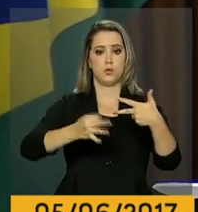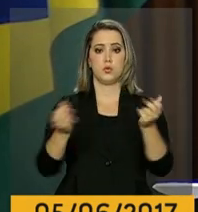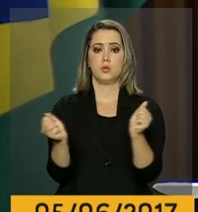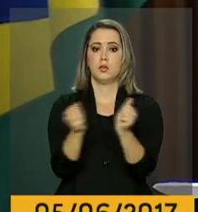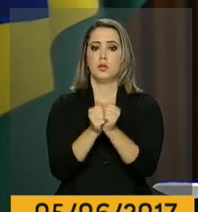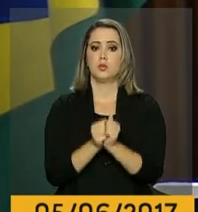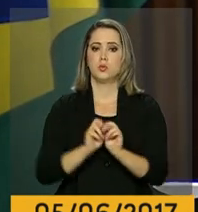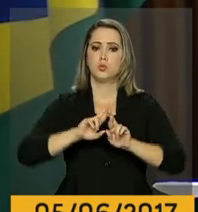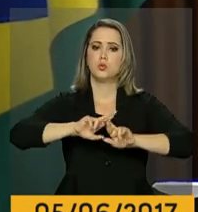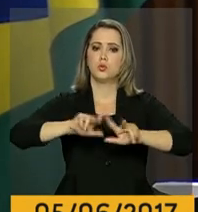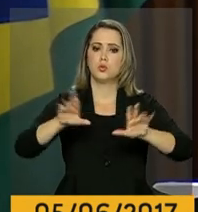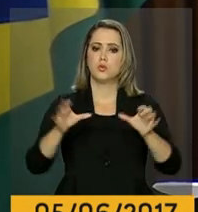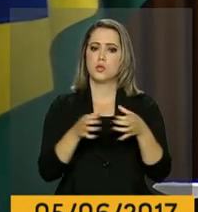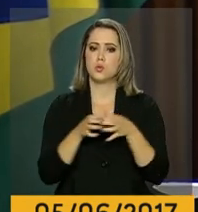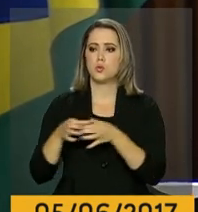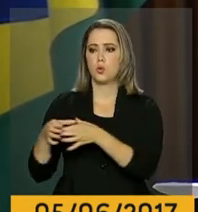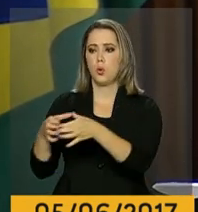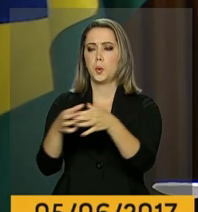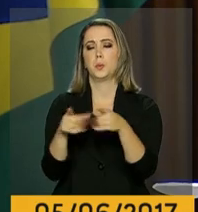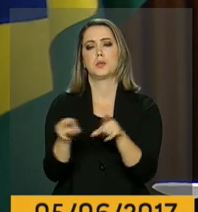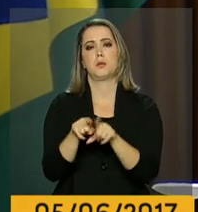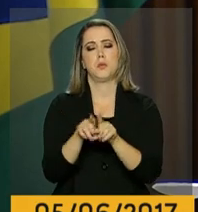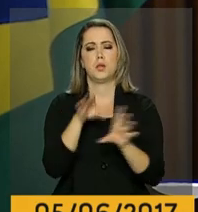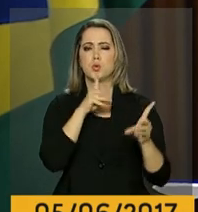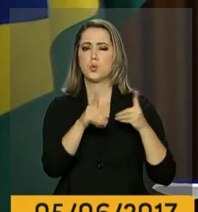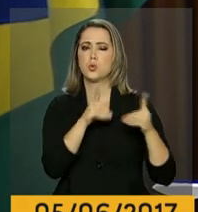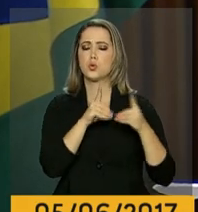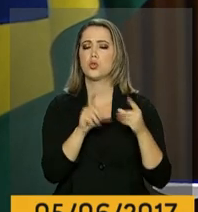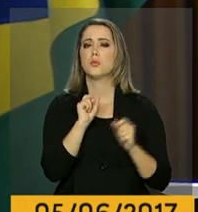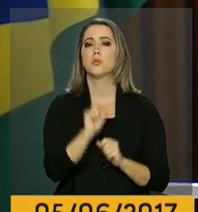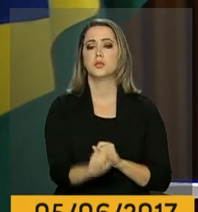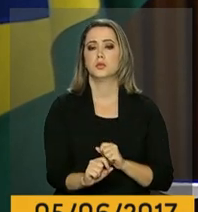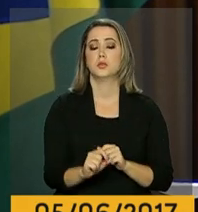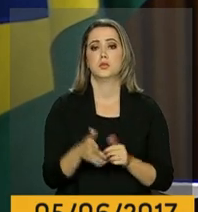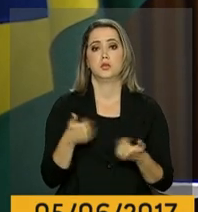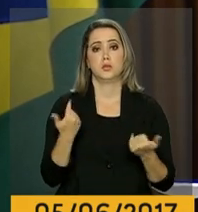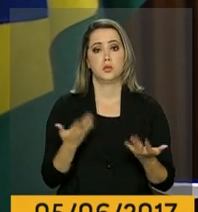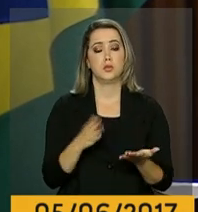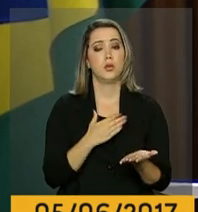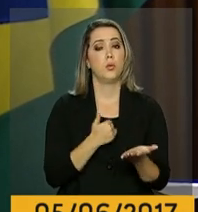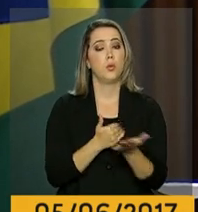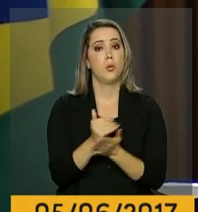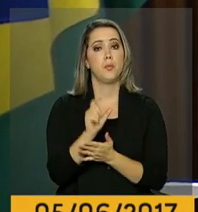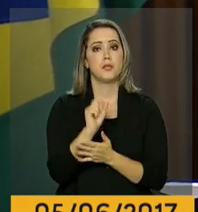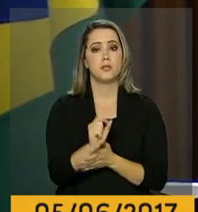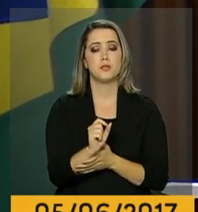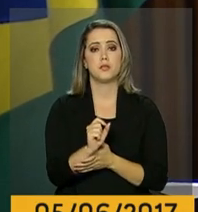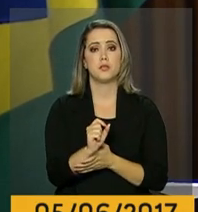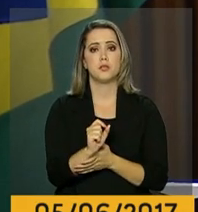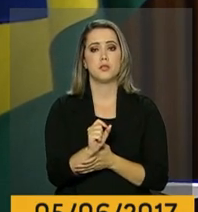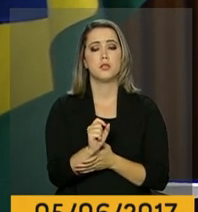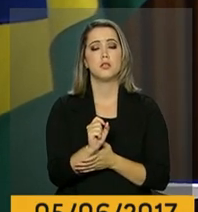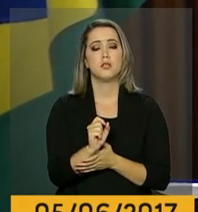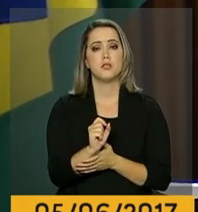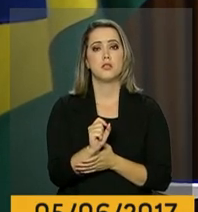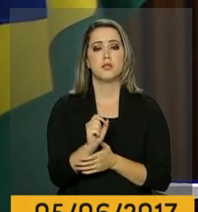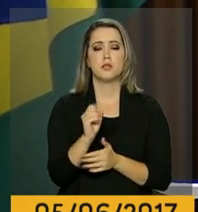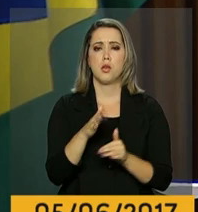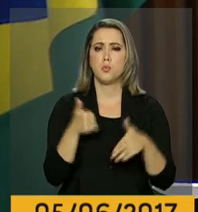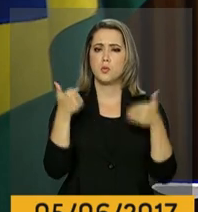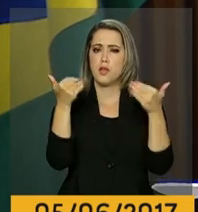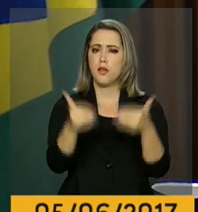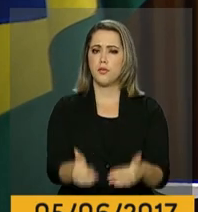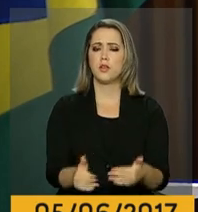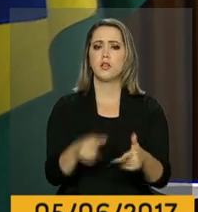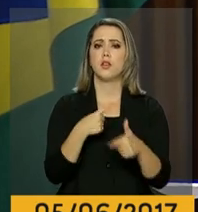de várias outras forças naquela oportunidade discutimos E começamos portanto a pontualmente enfrentar